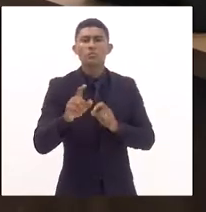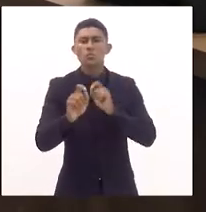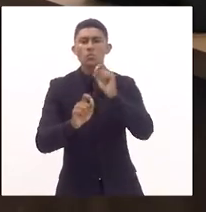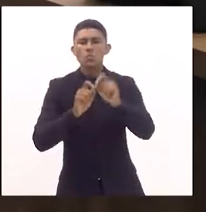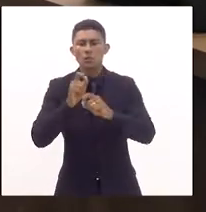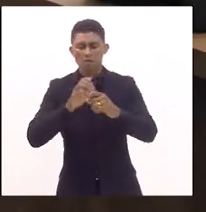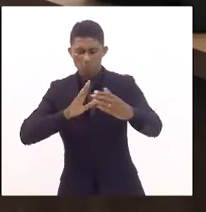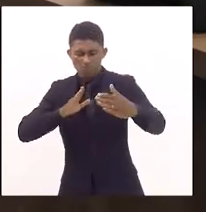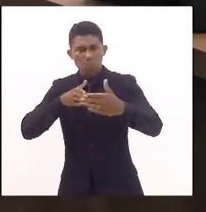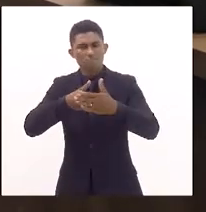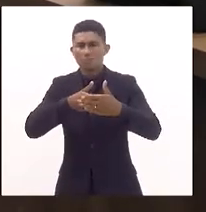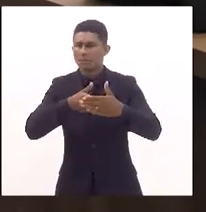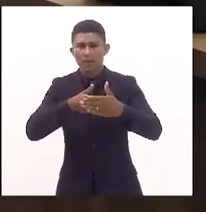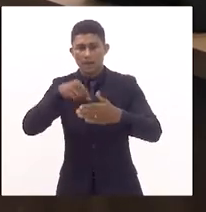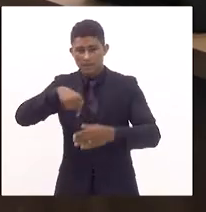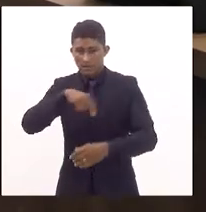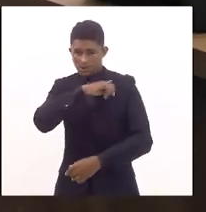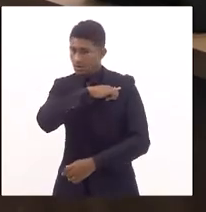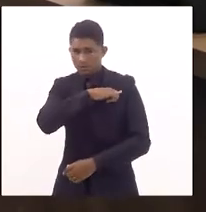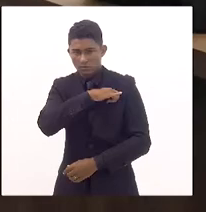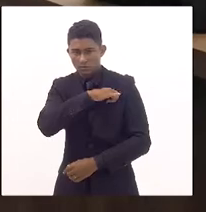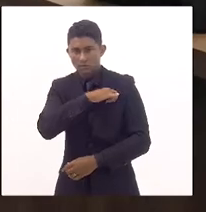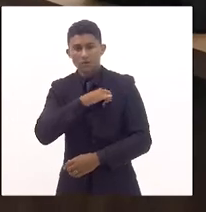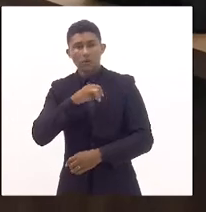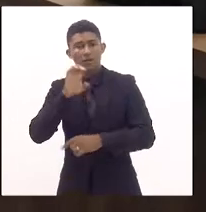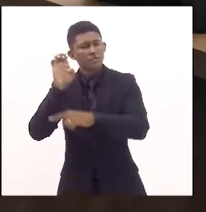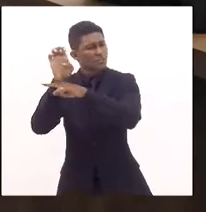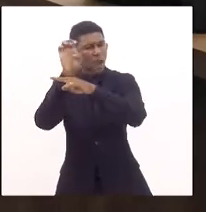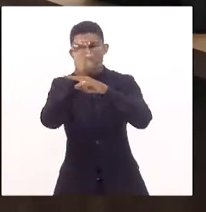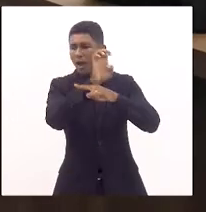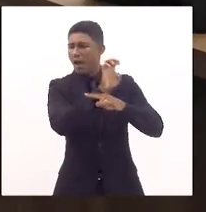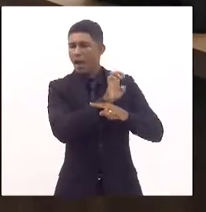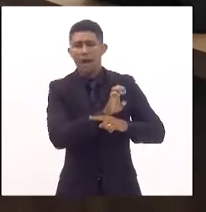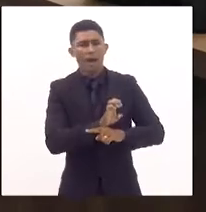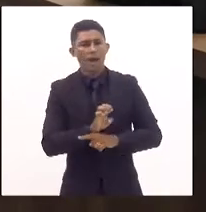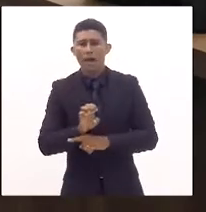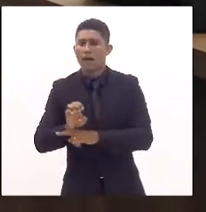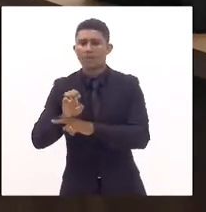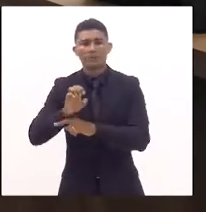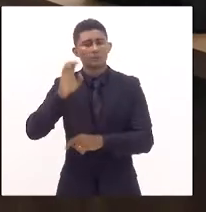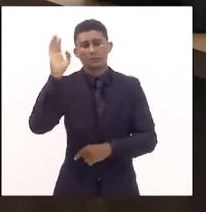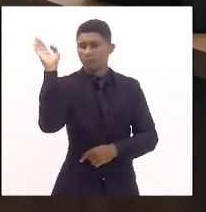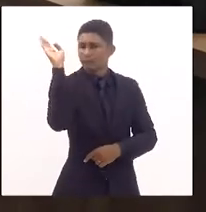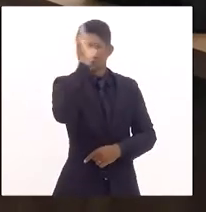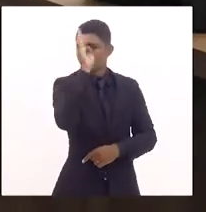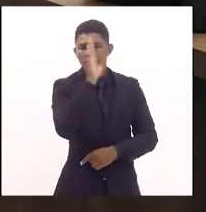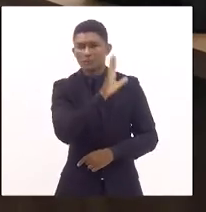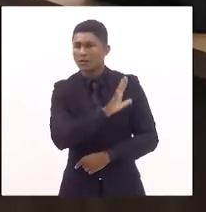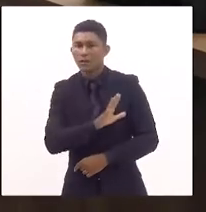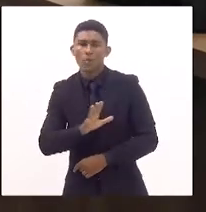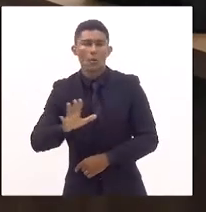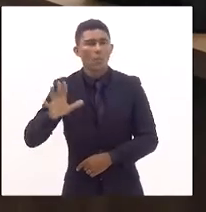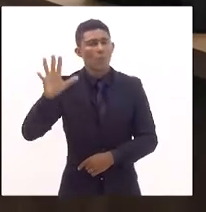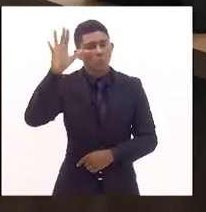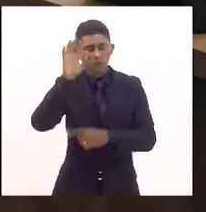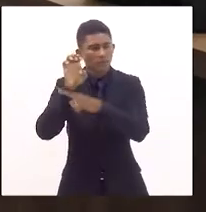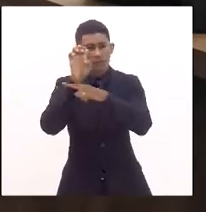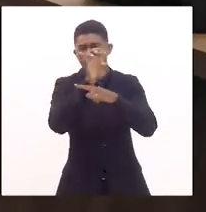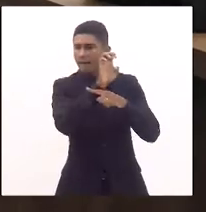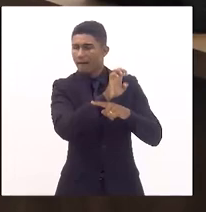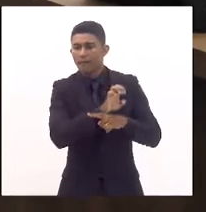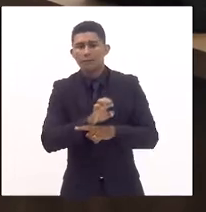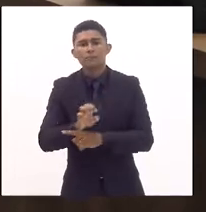barreiras do nosso estado e ser repicado, né, ser copiado em outros